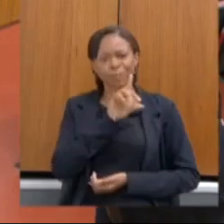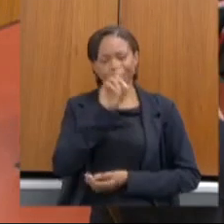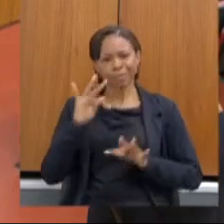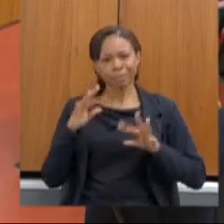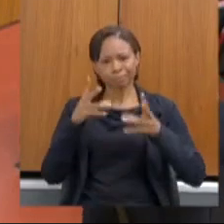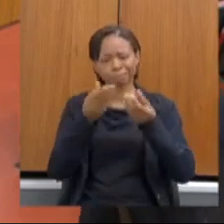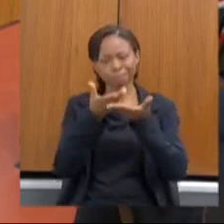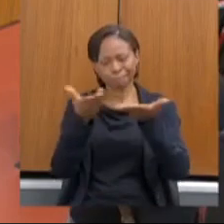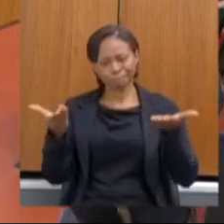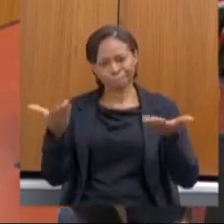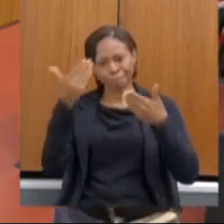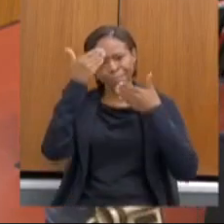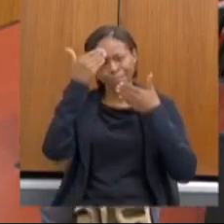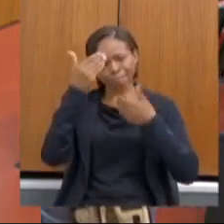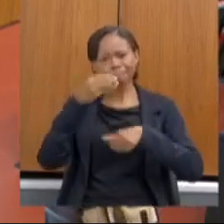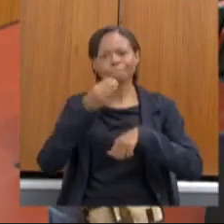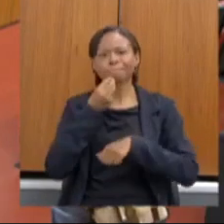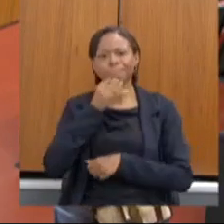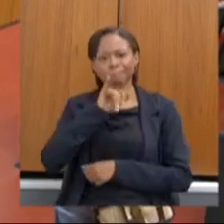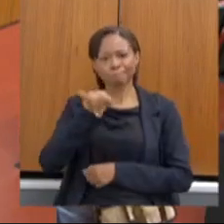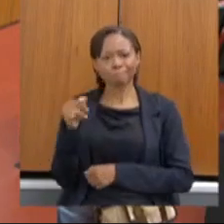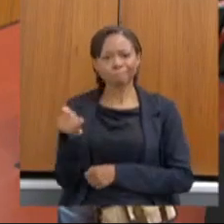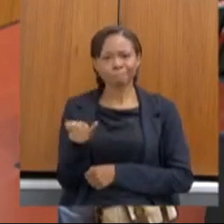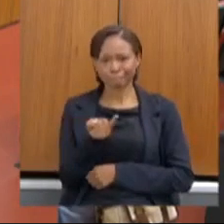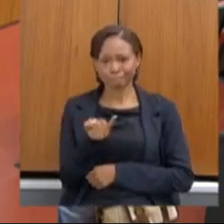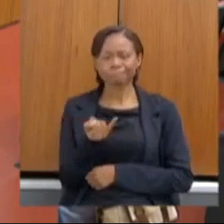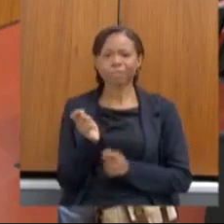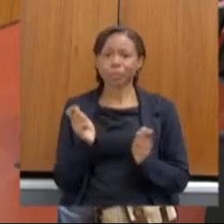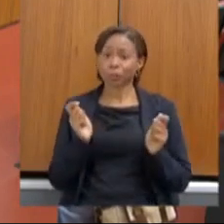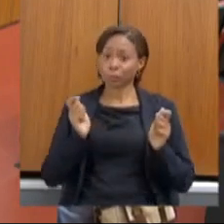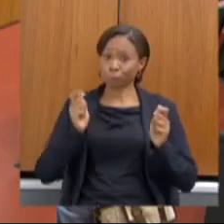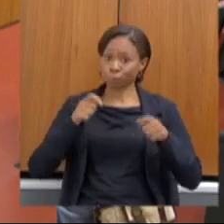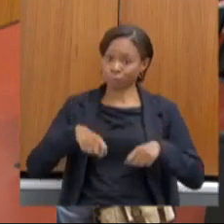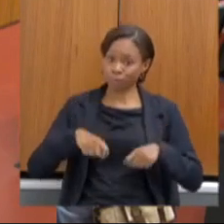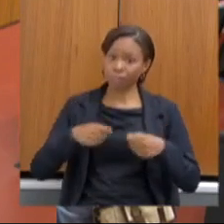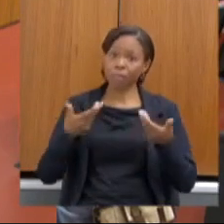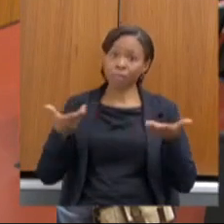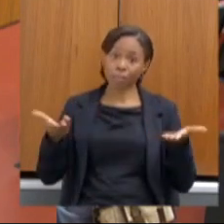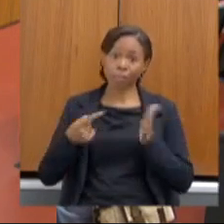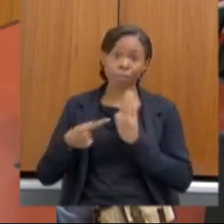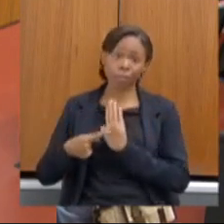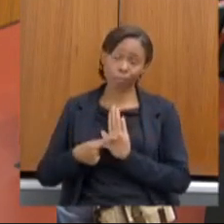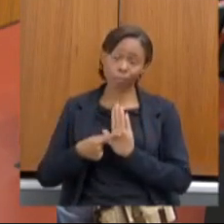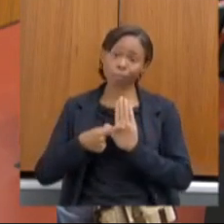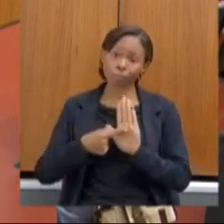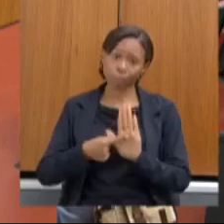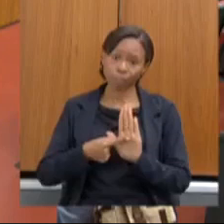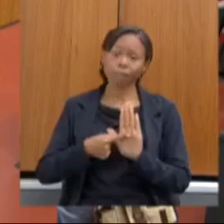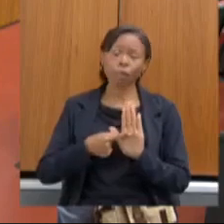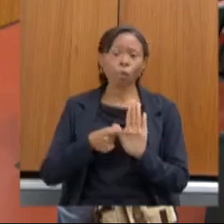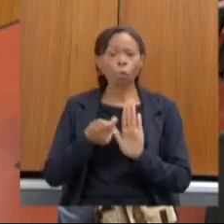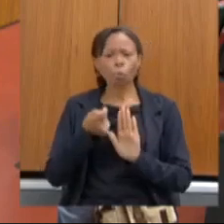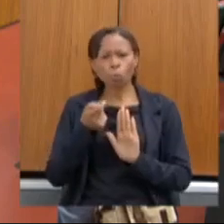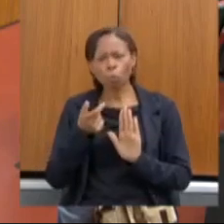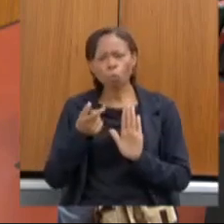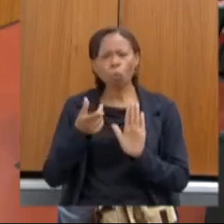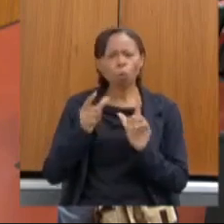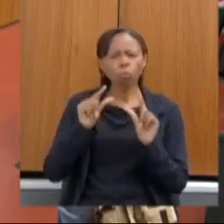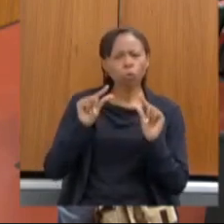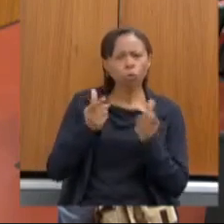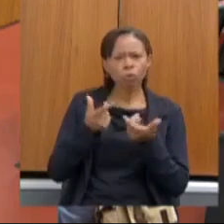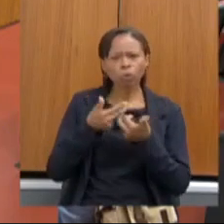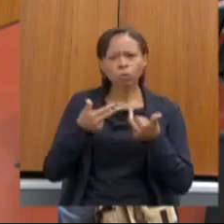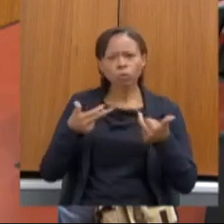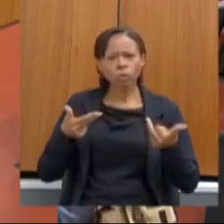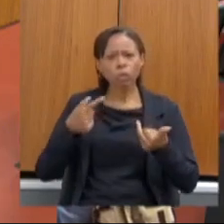muito obrigado aí pela oportunidade de poder passar é um pouco daquilo que a